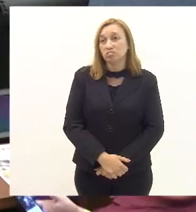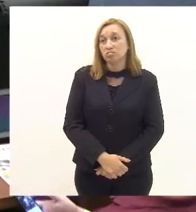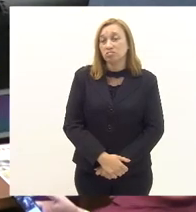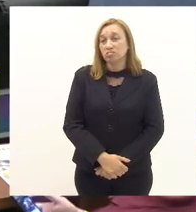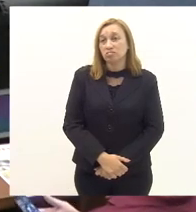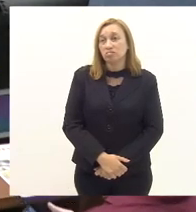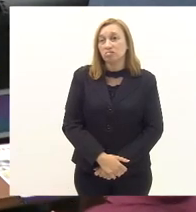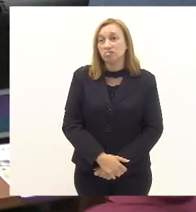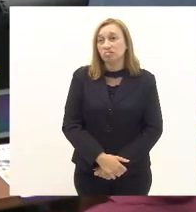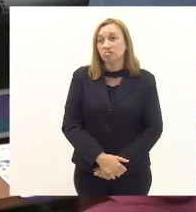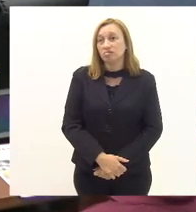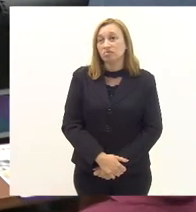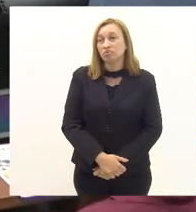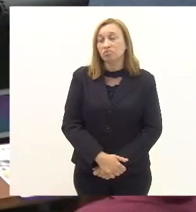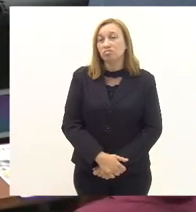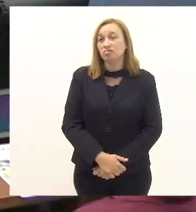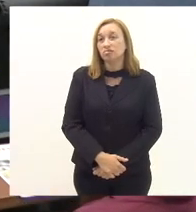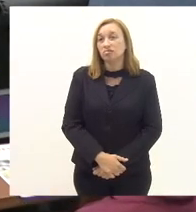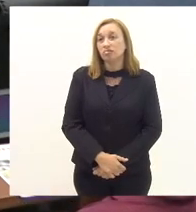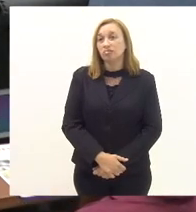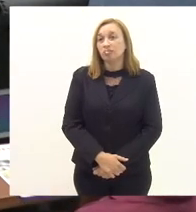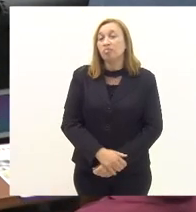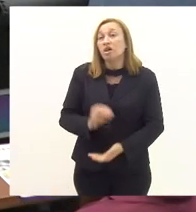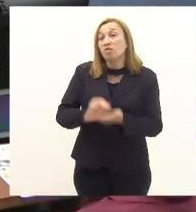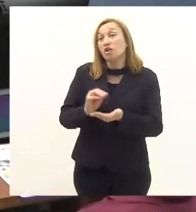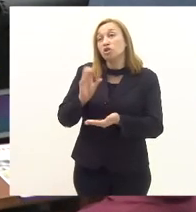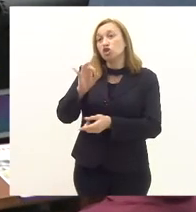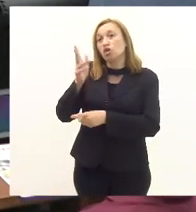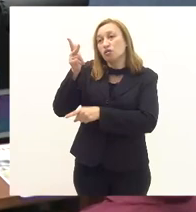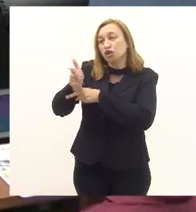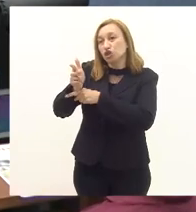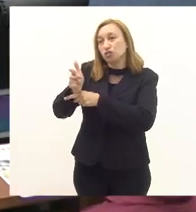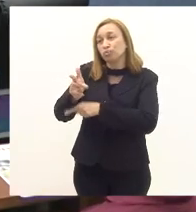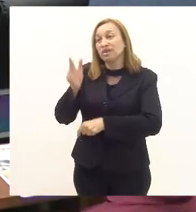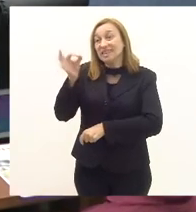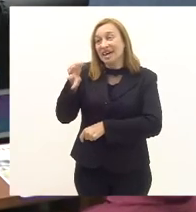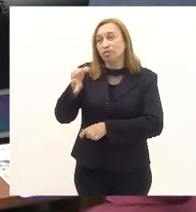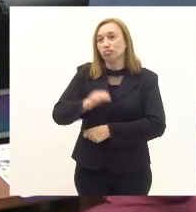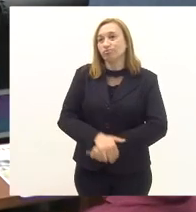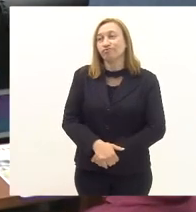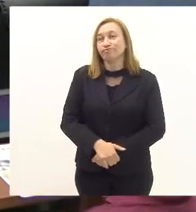Não, já falei que a gente vai monitorar. Só falta o vídeo.